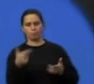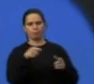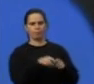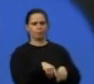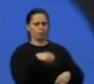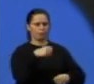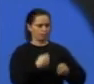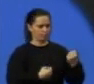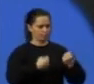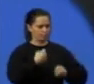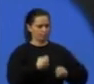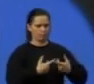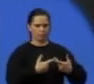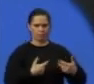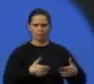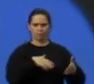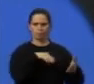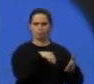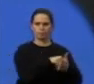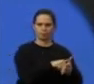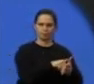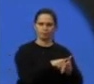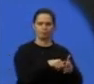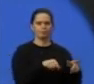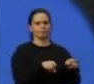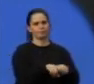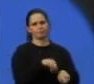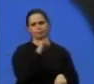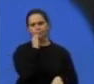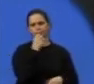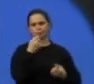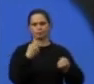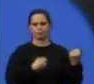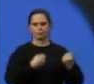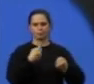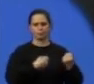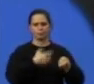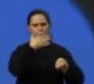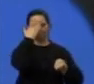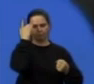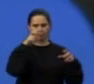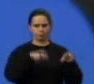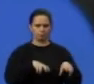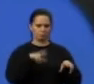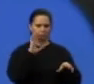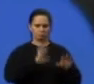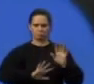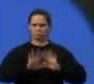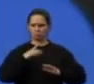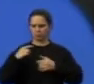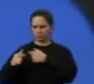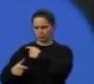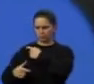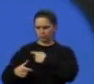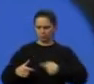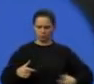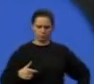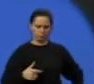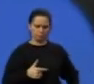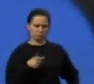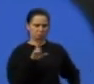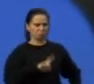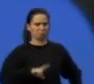geralmente, muitas vezes, o motorista ou passageiro não tem o cuidado de usar o cinto de